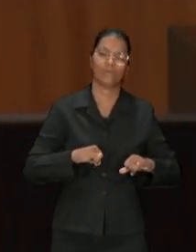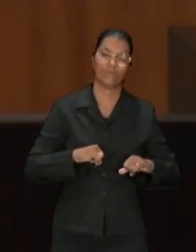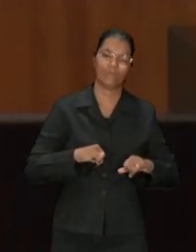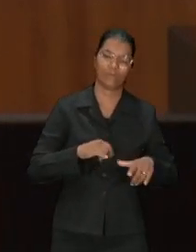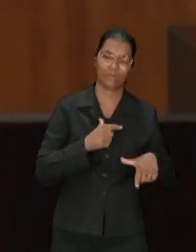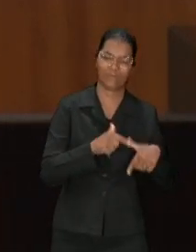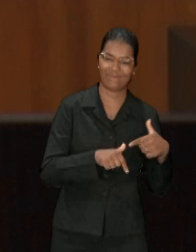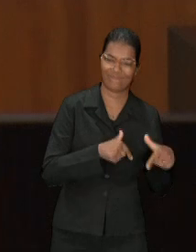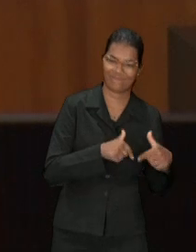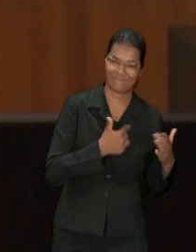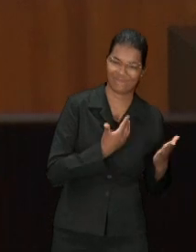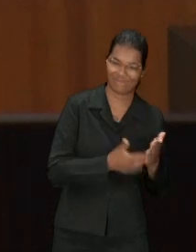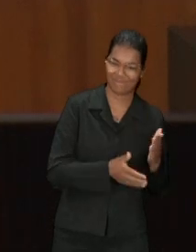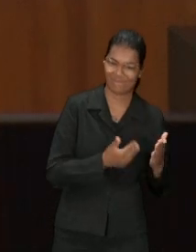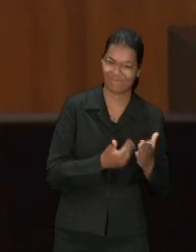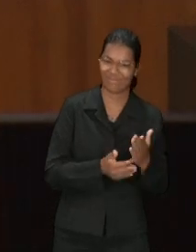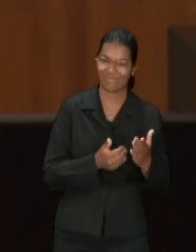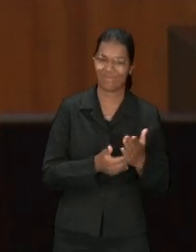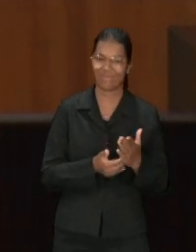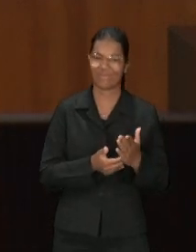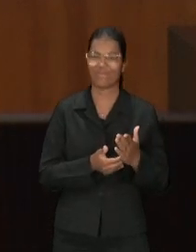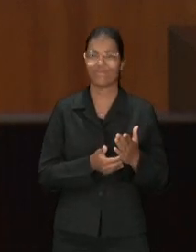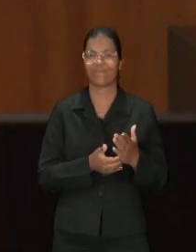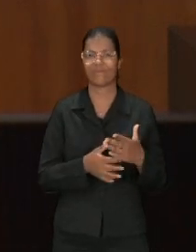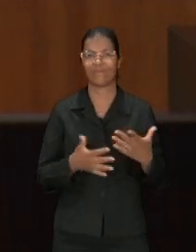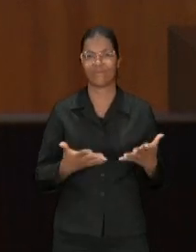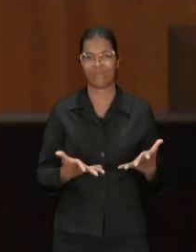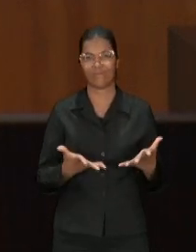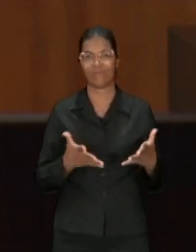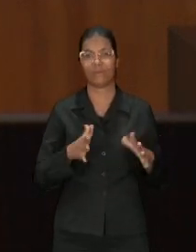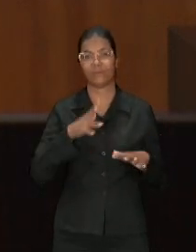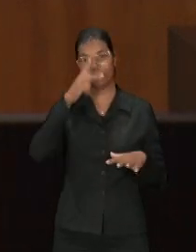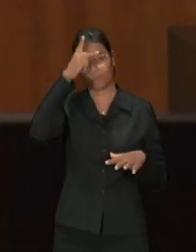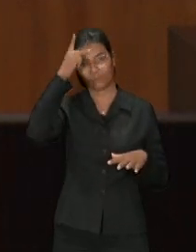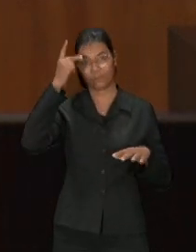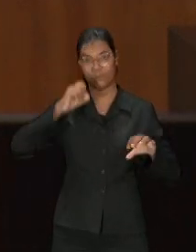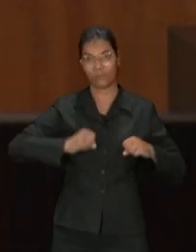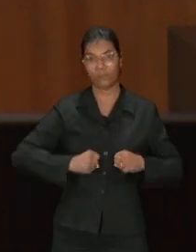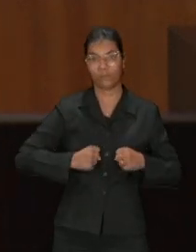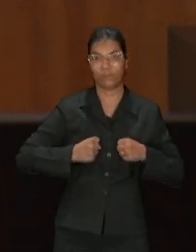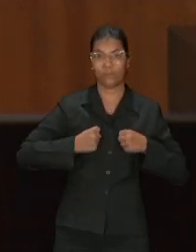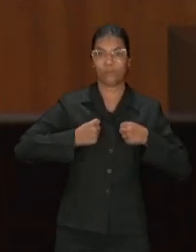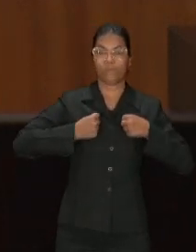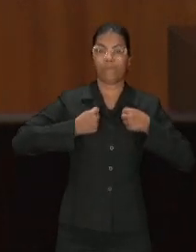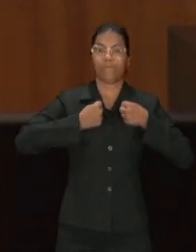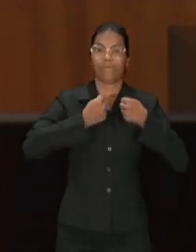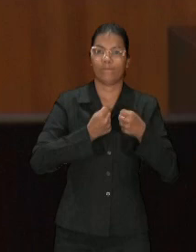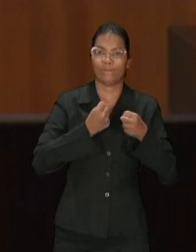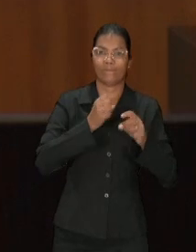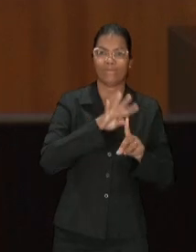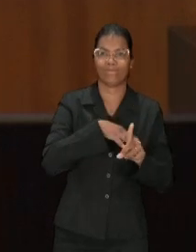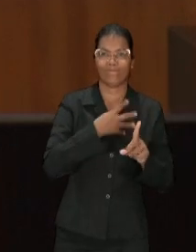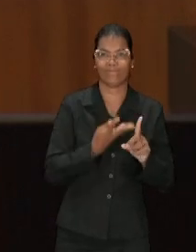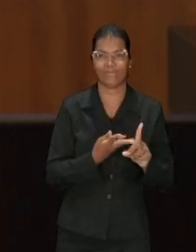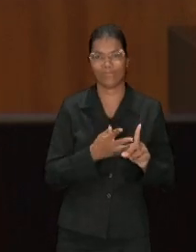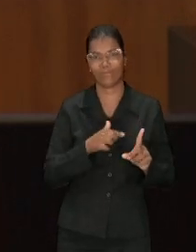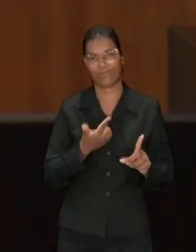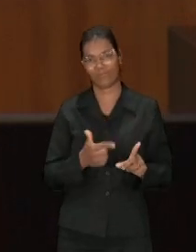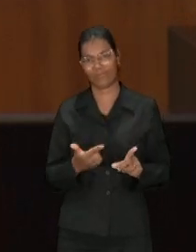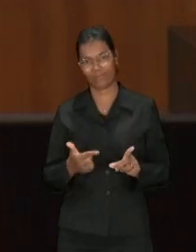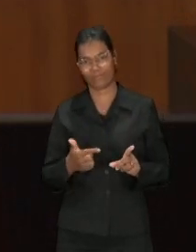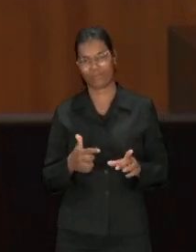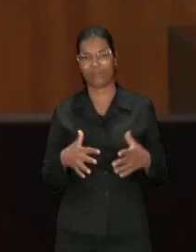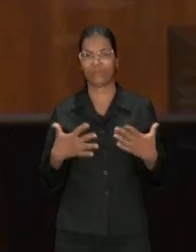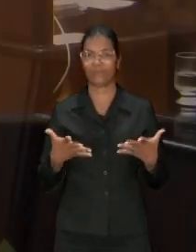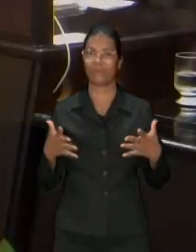destruído, muitos estão se esforçando sem reconhecimento algum, e nós aqui participando